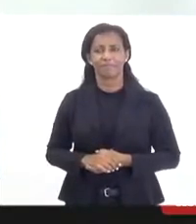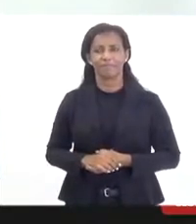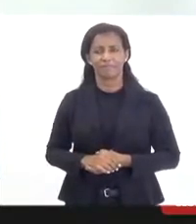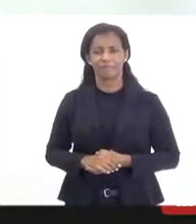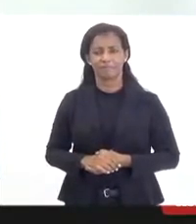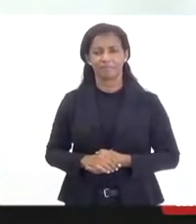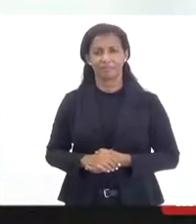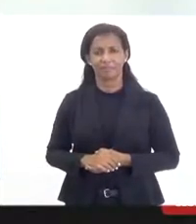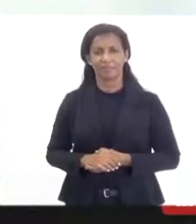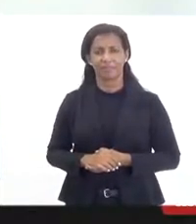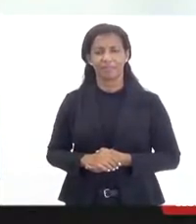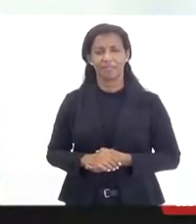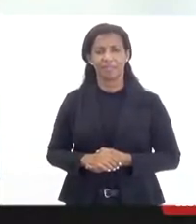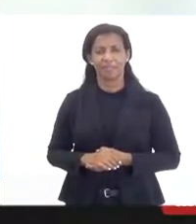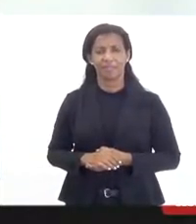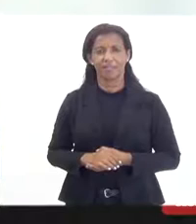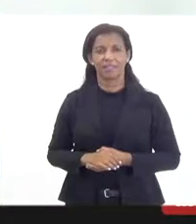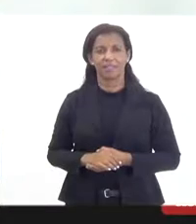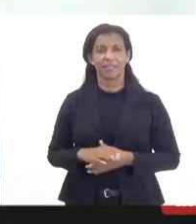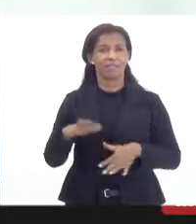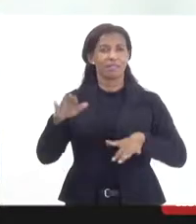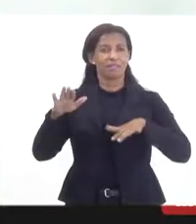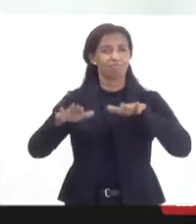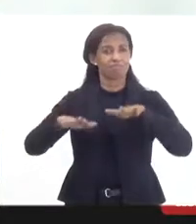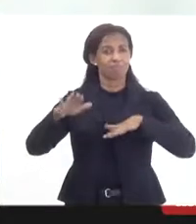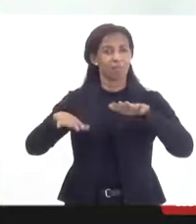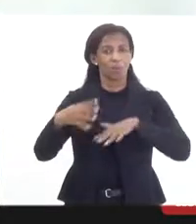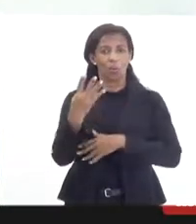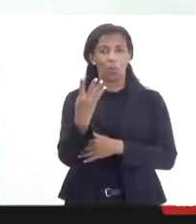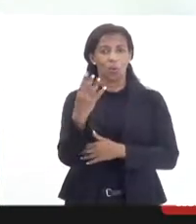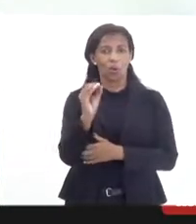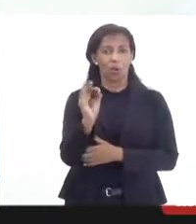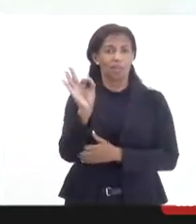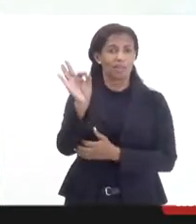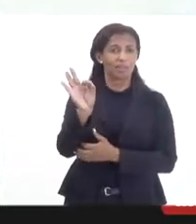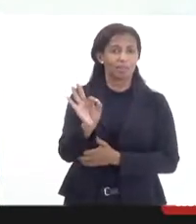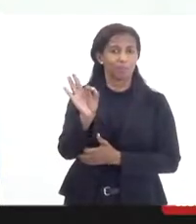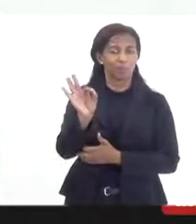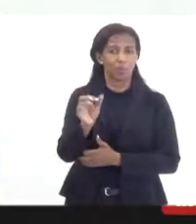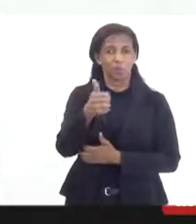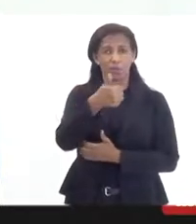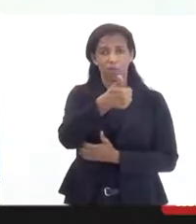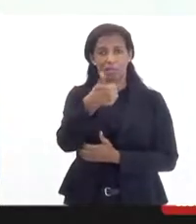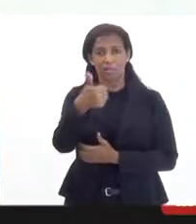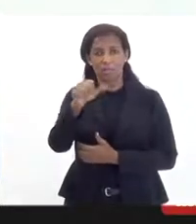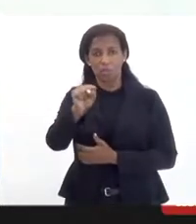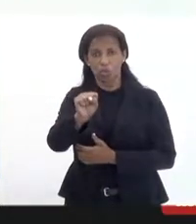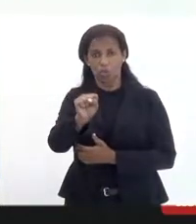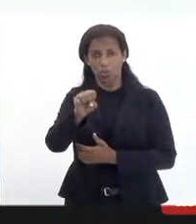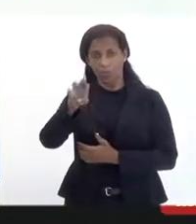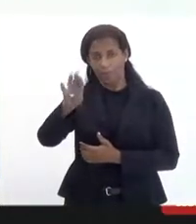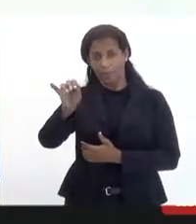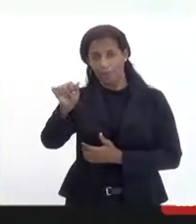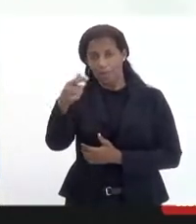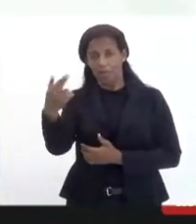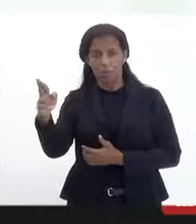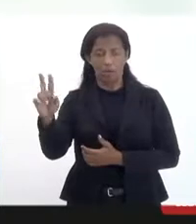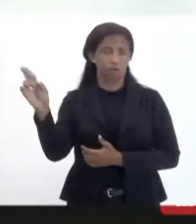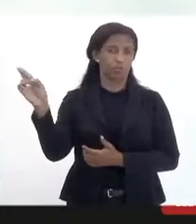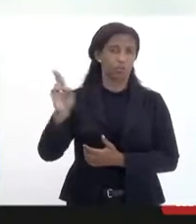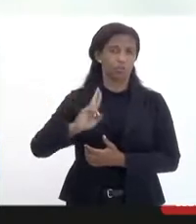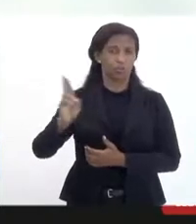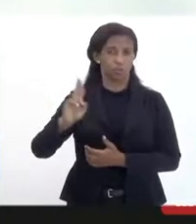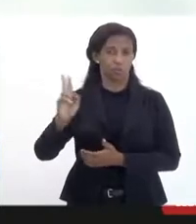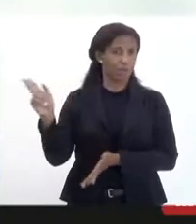que, em média, somente 40% dos 118 bilhões de reais são,